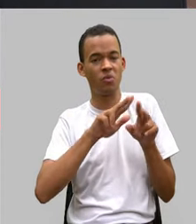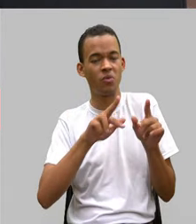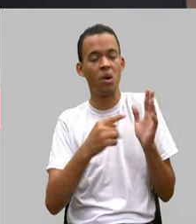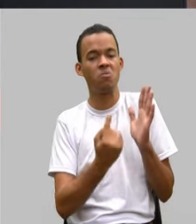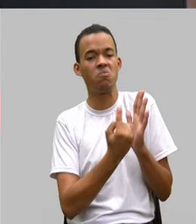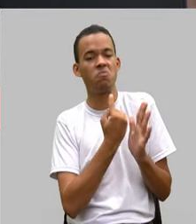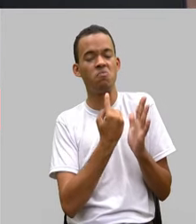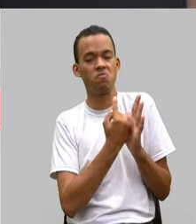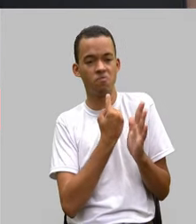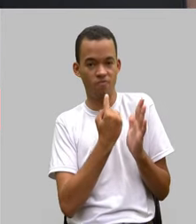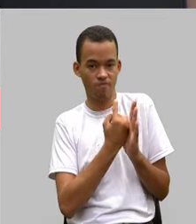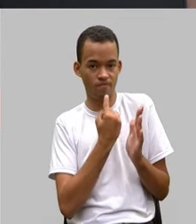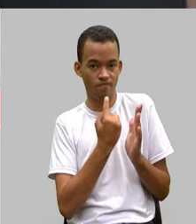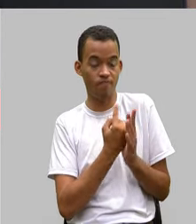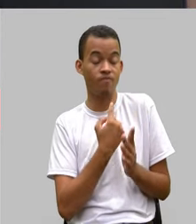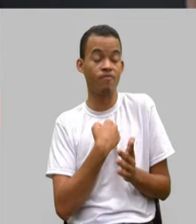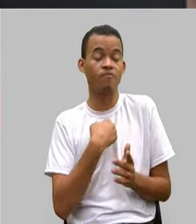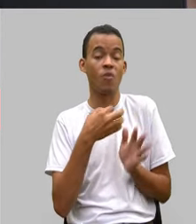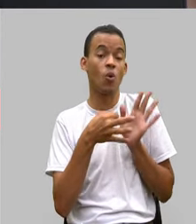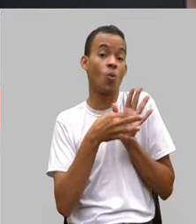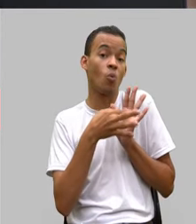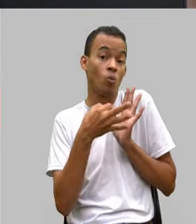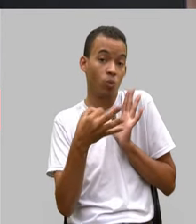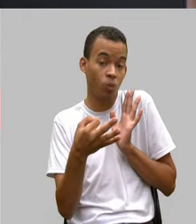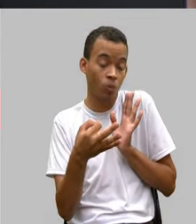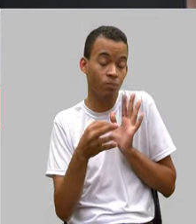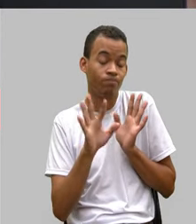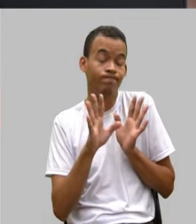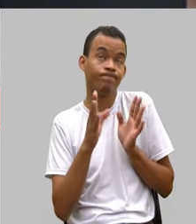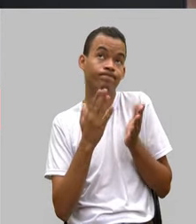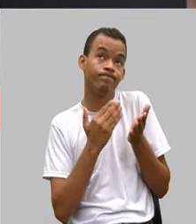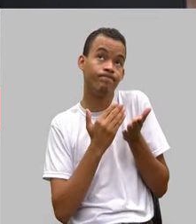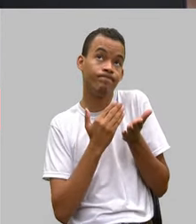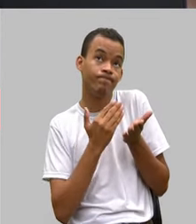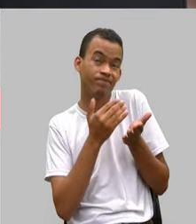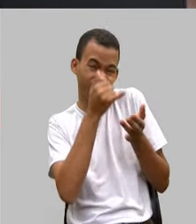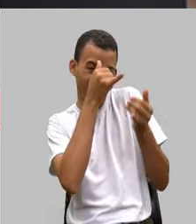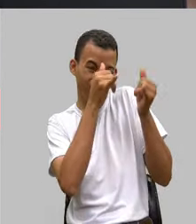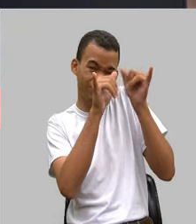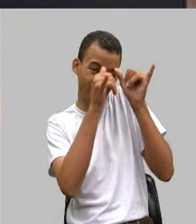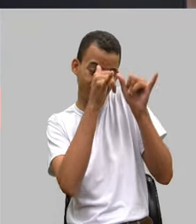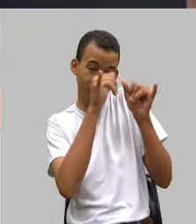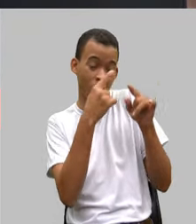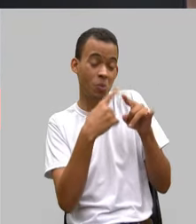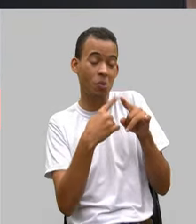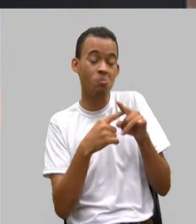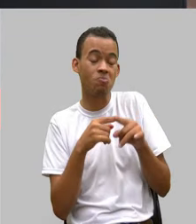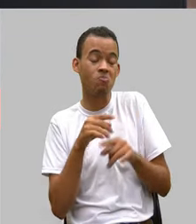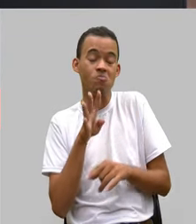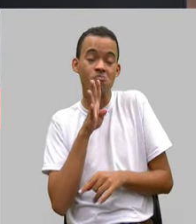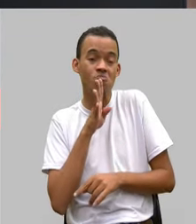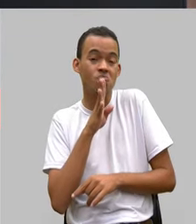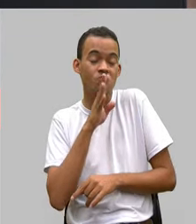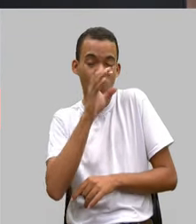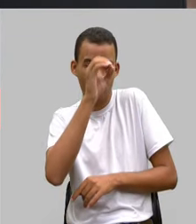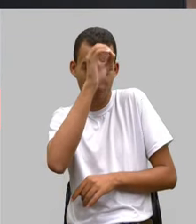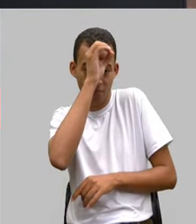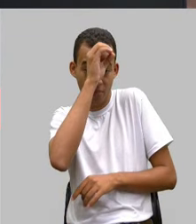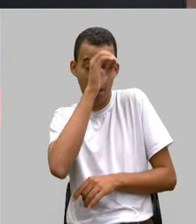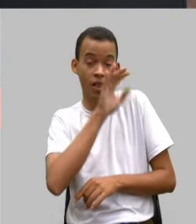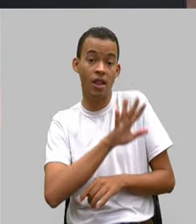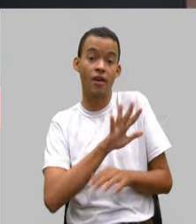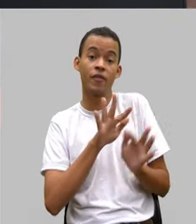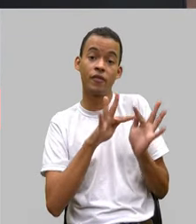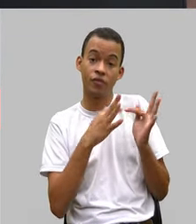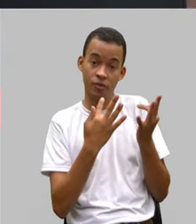parson e eu por princípio evitava fazer algum comentário porque eu não tinha o menor conhecimento eh da área de